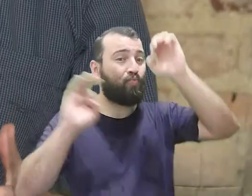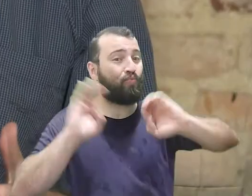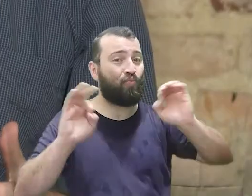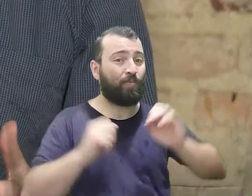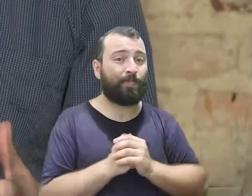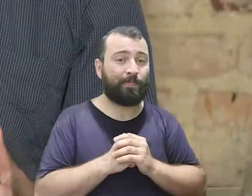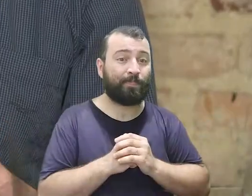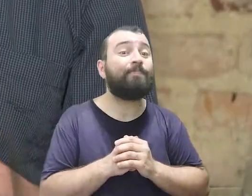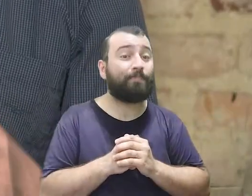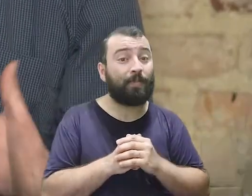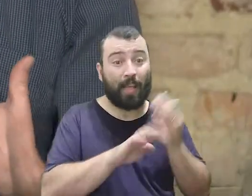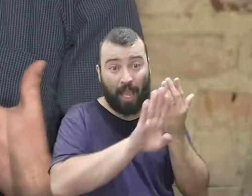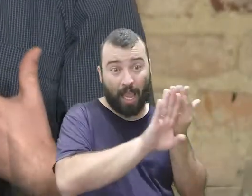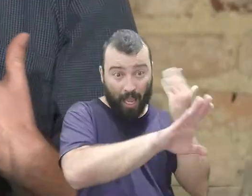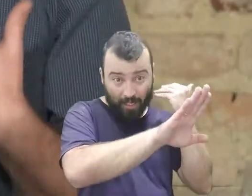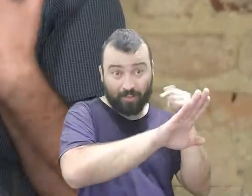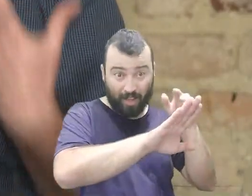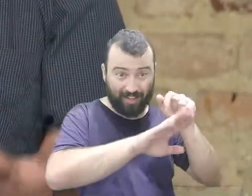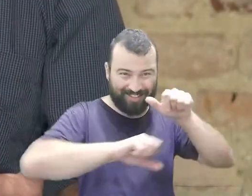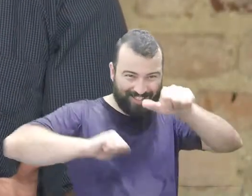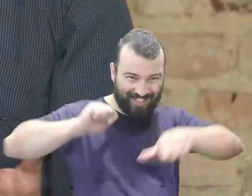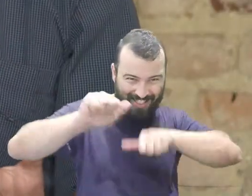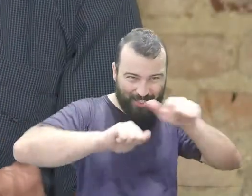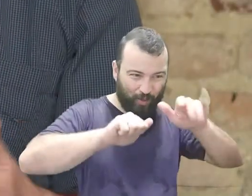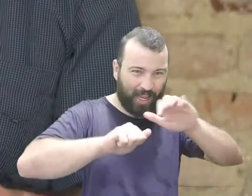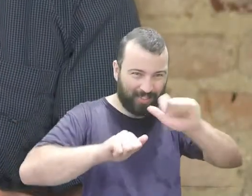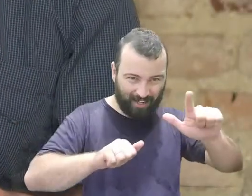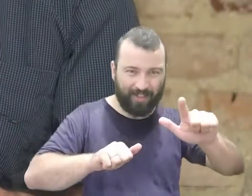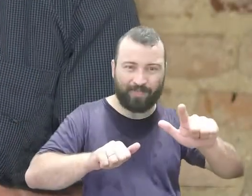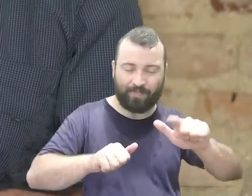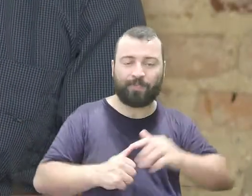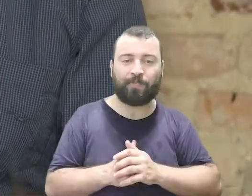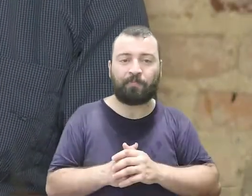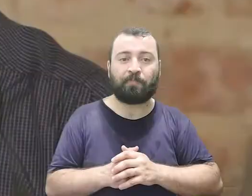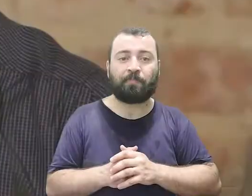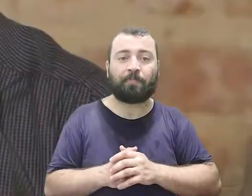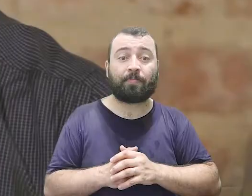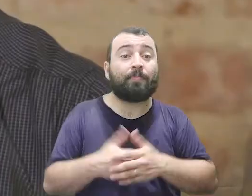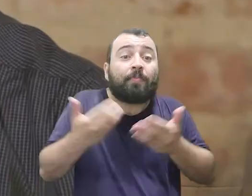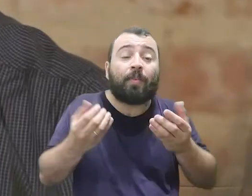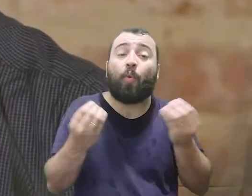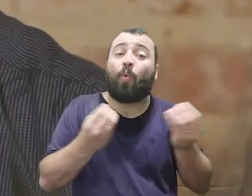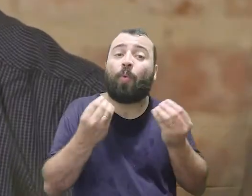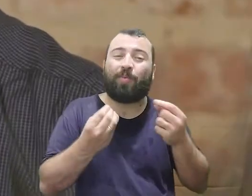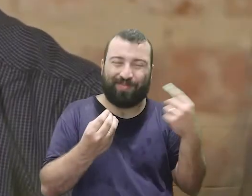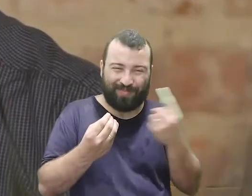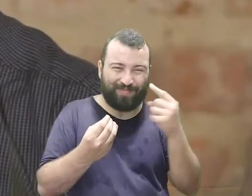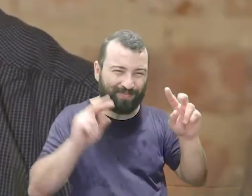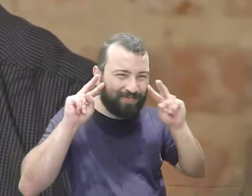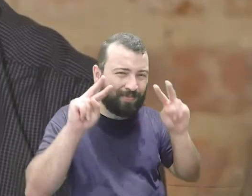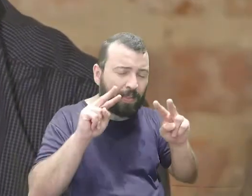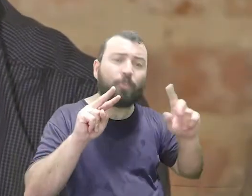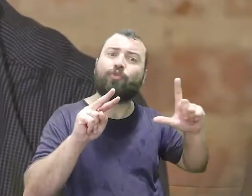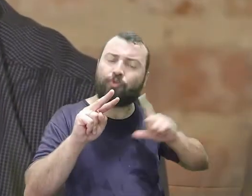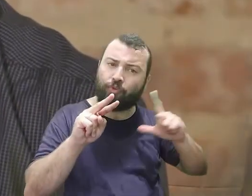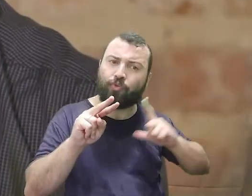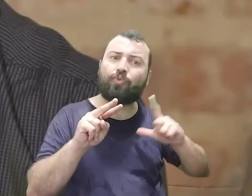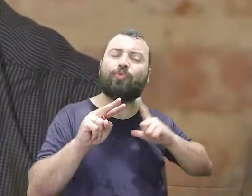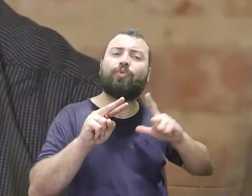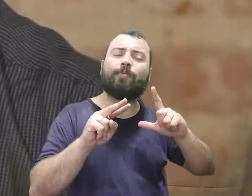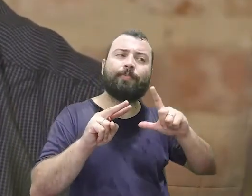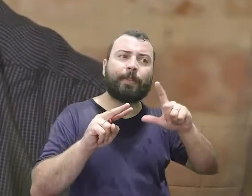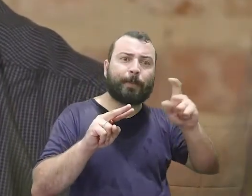hemisfério norte, antes dessa história de ciclos glaciais começarem. E como nós observamos, existe